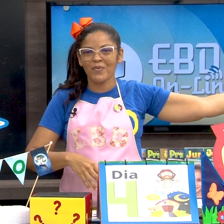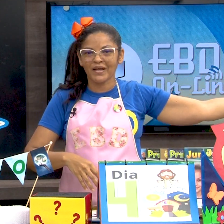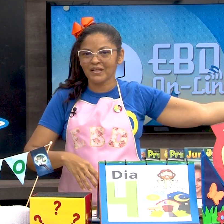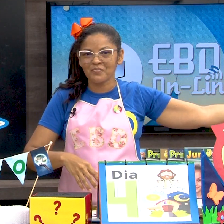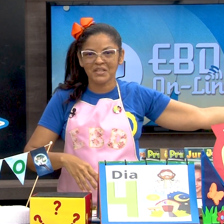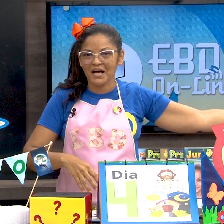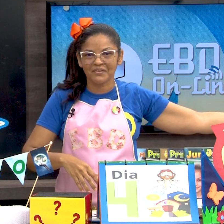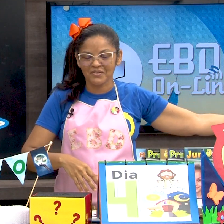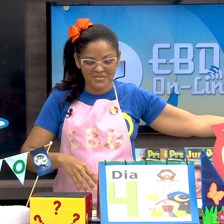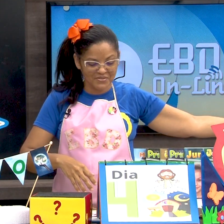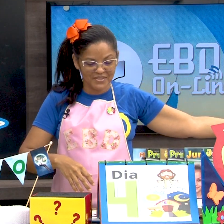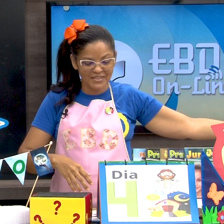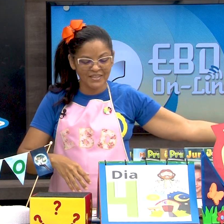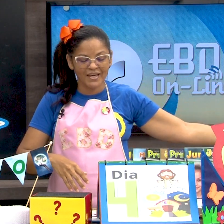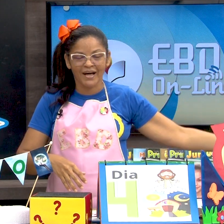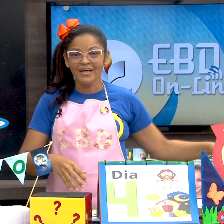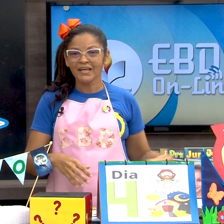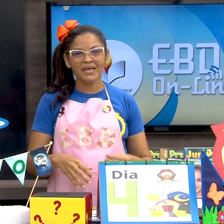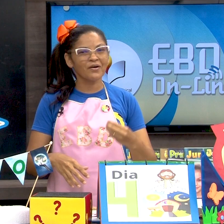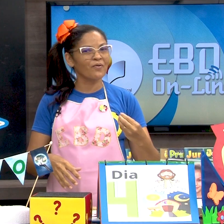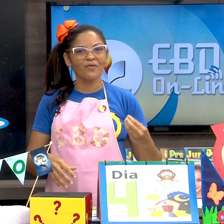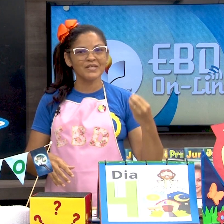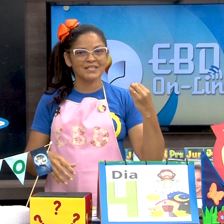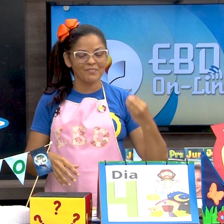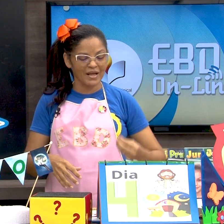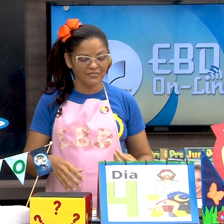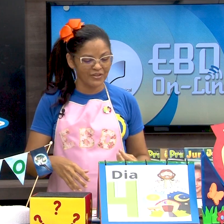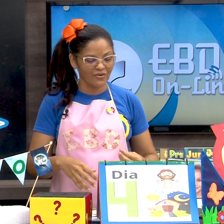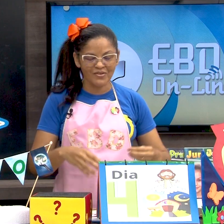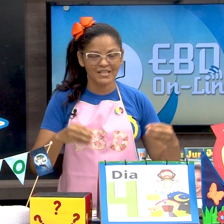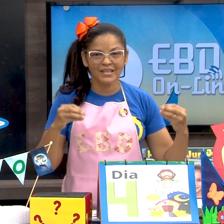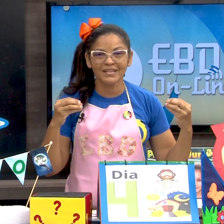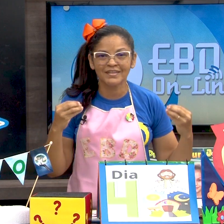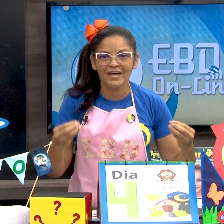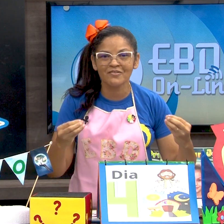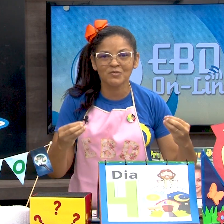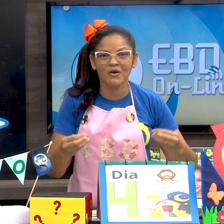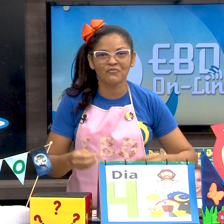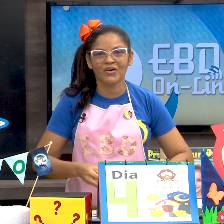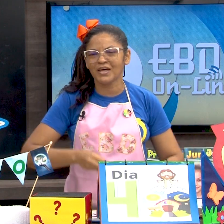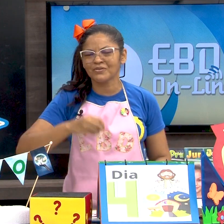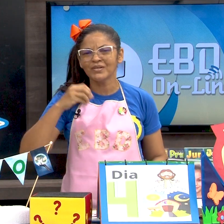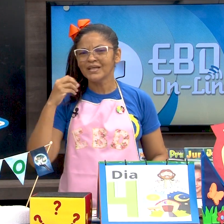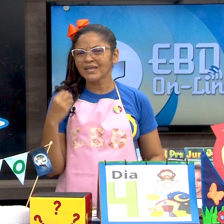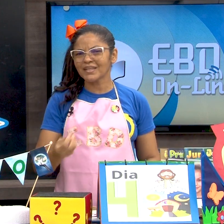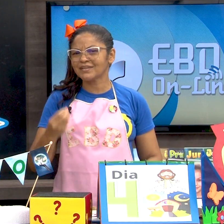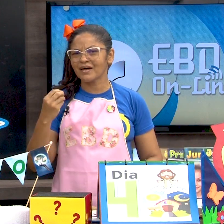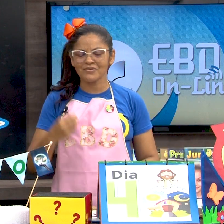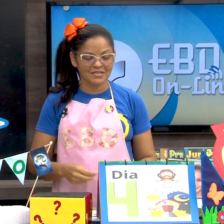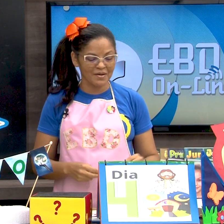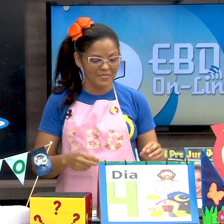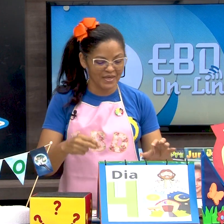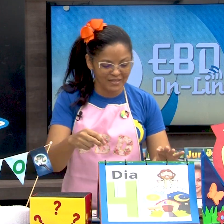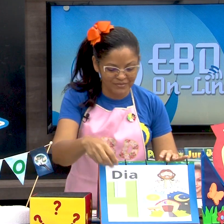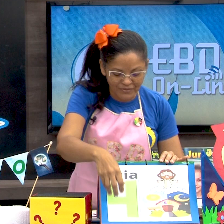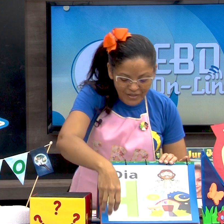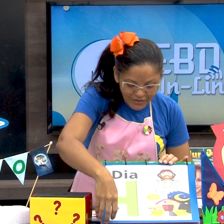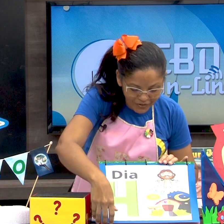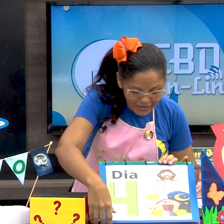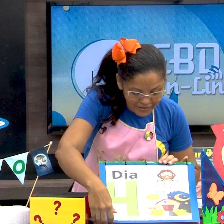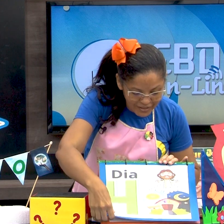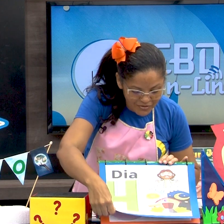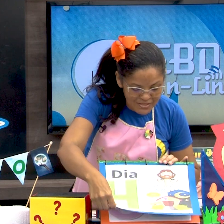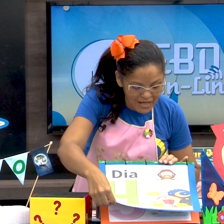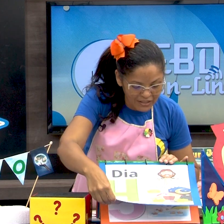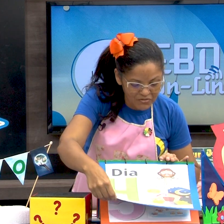sol para iluminar o nosso dia que coisa maravilhosa que Deus perfeito que Deus Tremendo